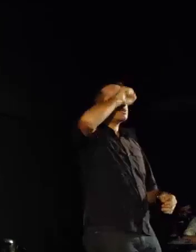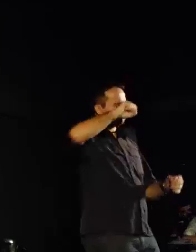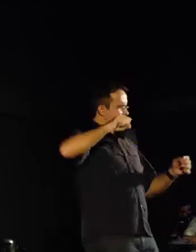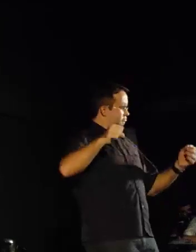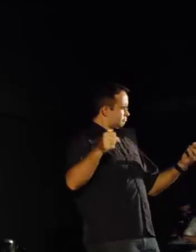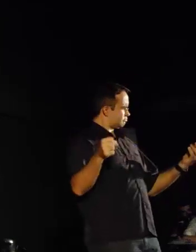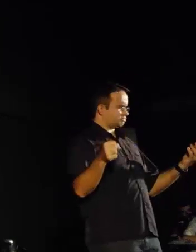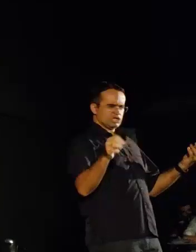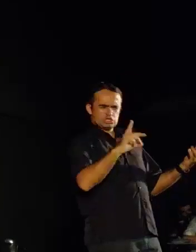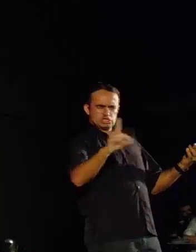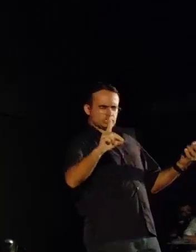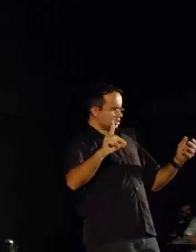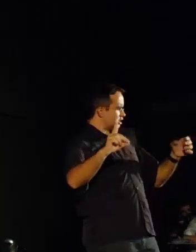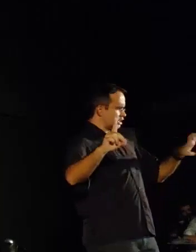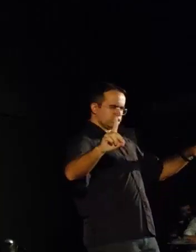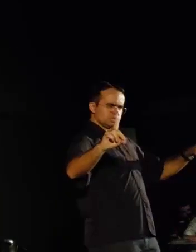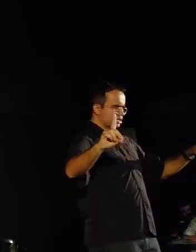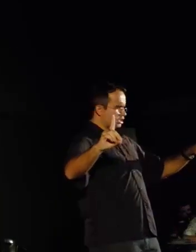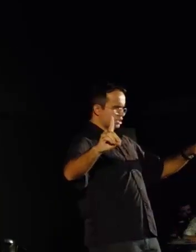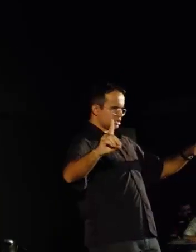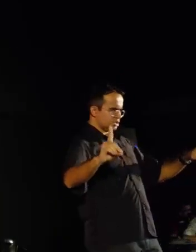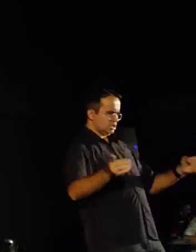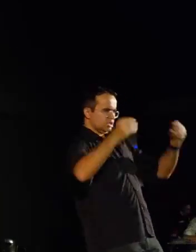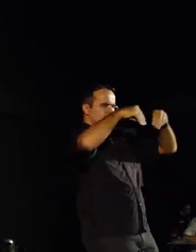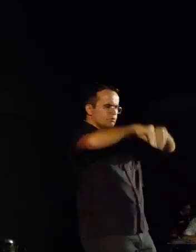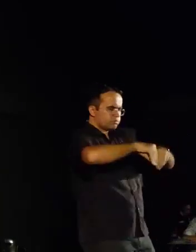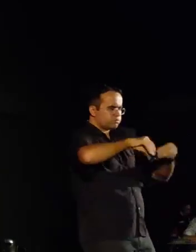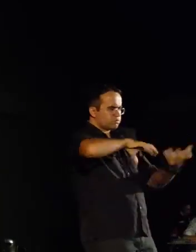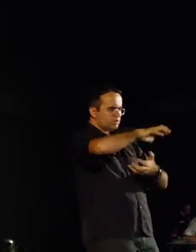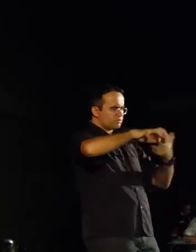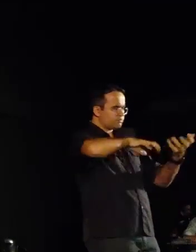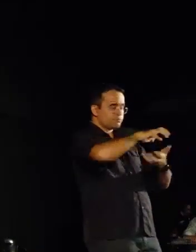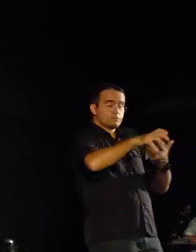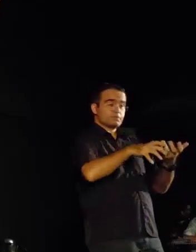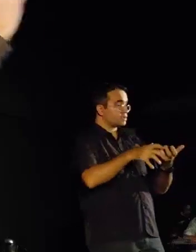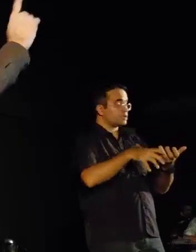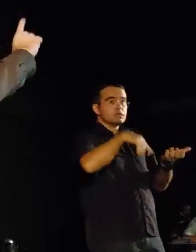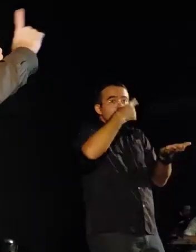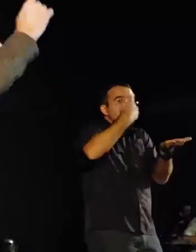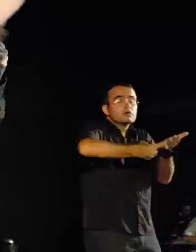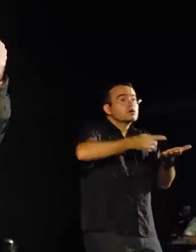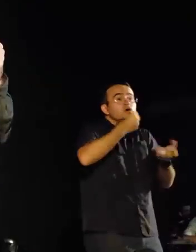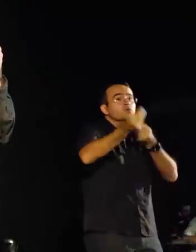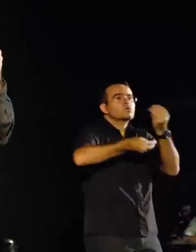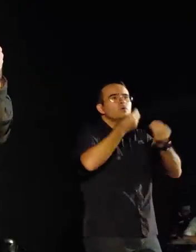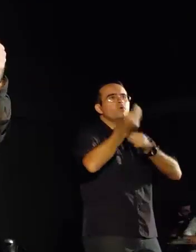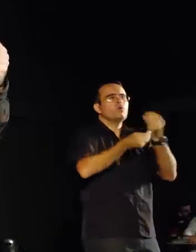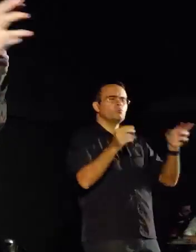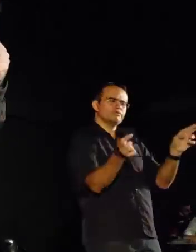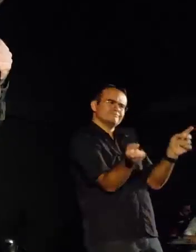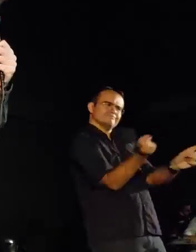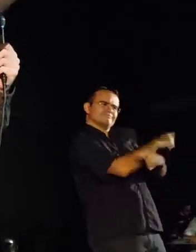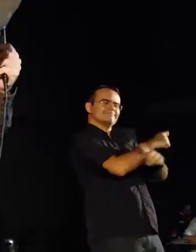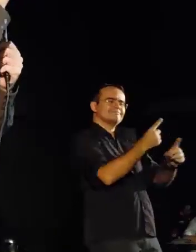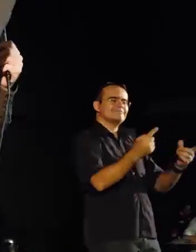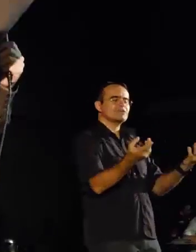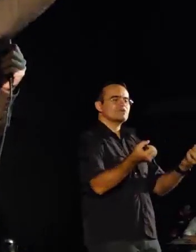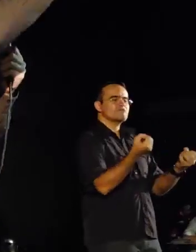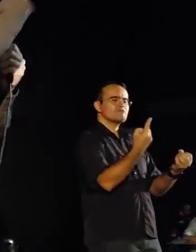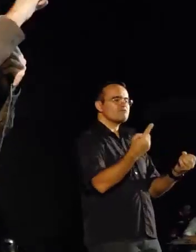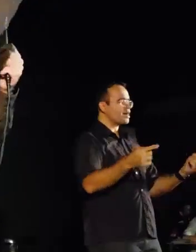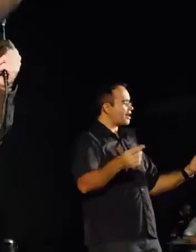há nada simples de fazer uma aliança dessa natureza. Ou seja, essa ideia de que você tem demandas completamente contraditórias, que elas